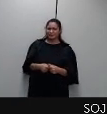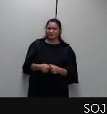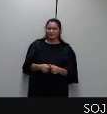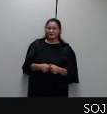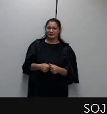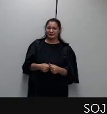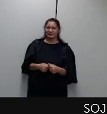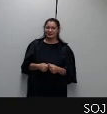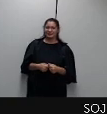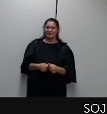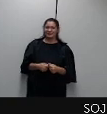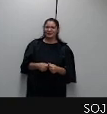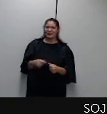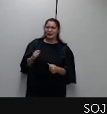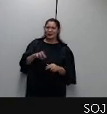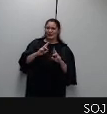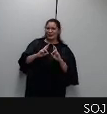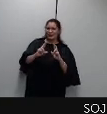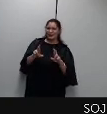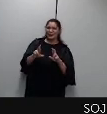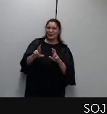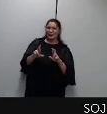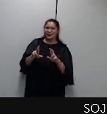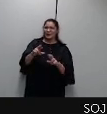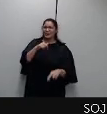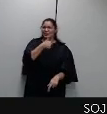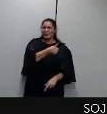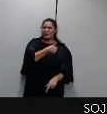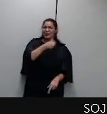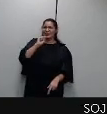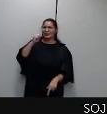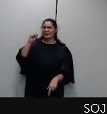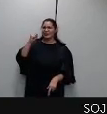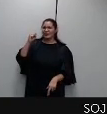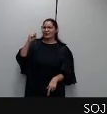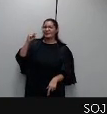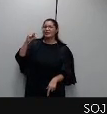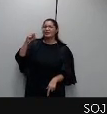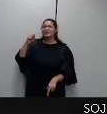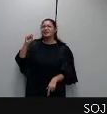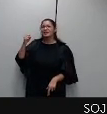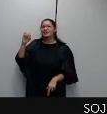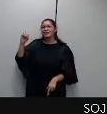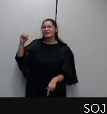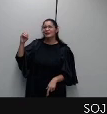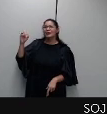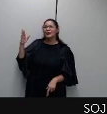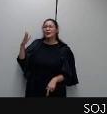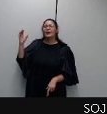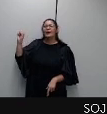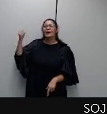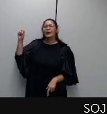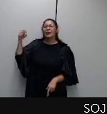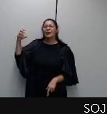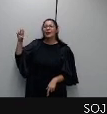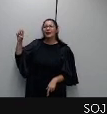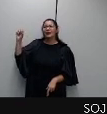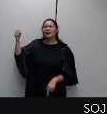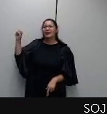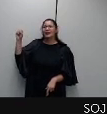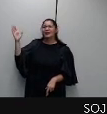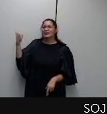recurso especial de número 1 milhão 805.255 Rio Grande do Sul não valeu não né gente tá com